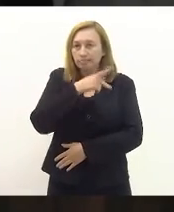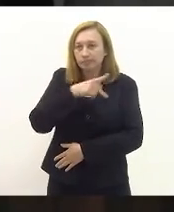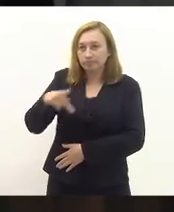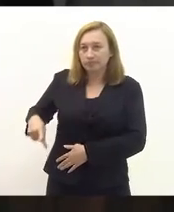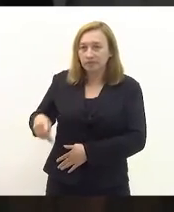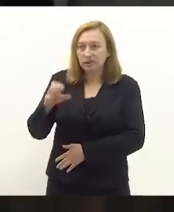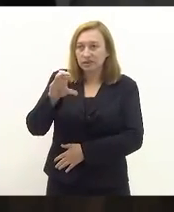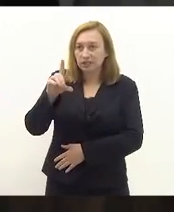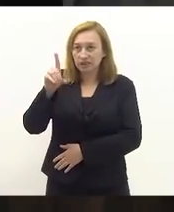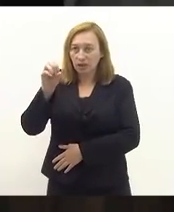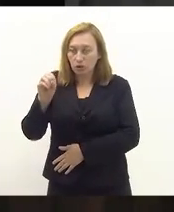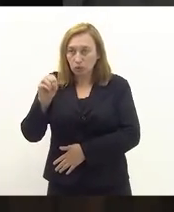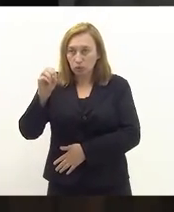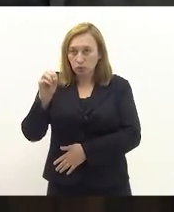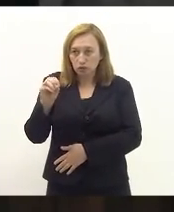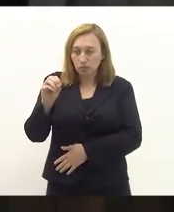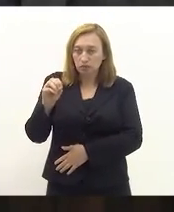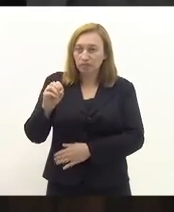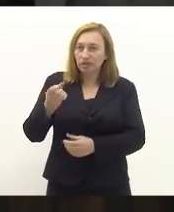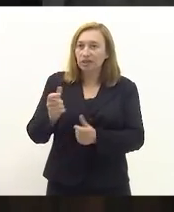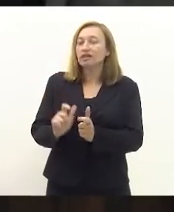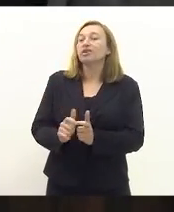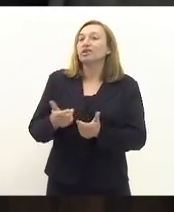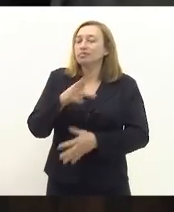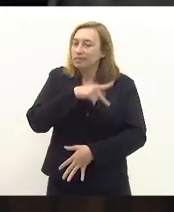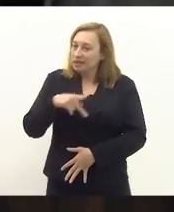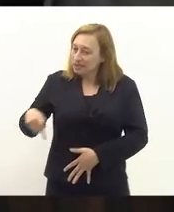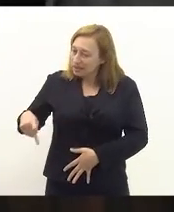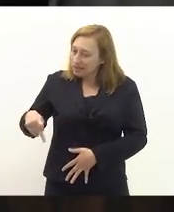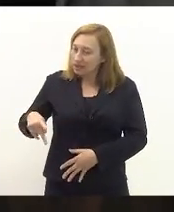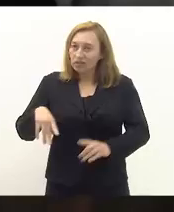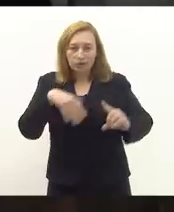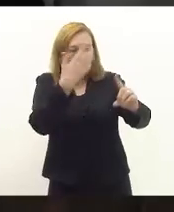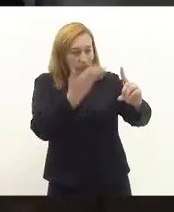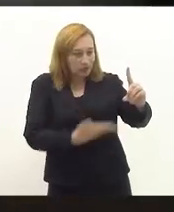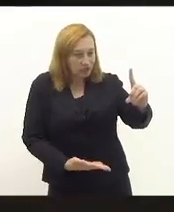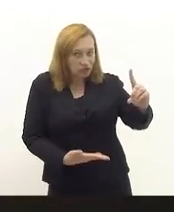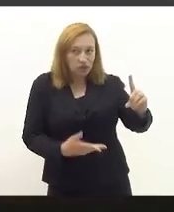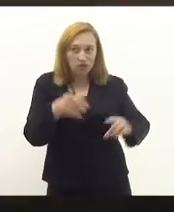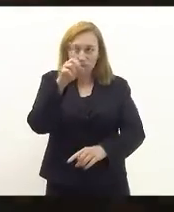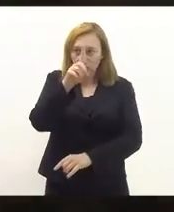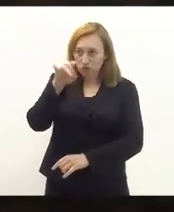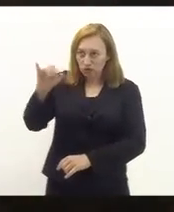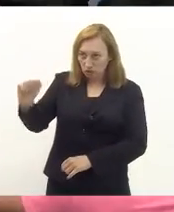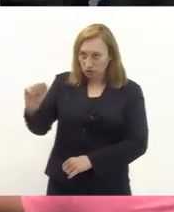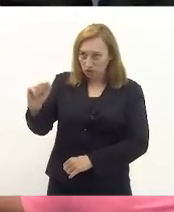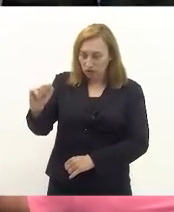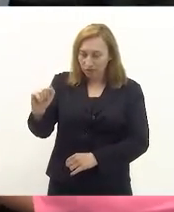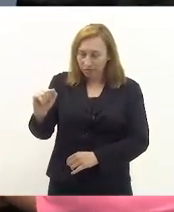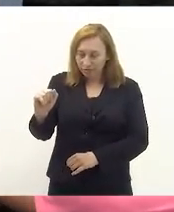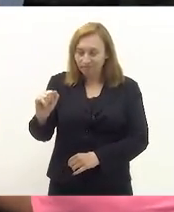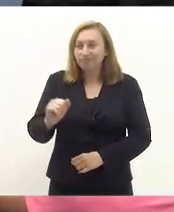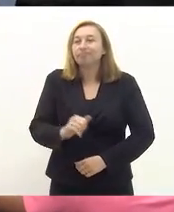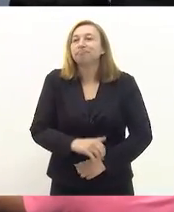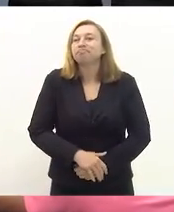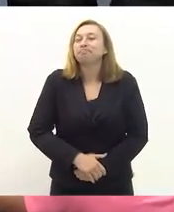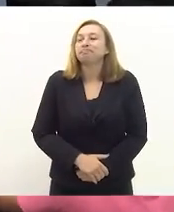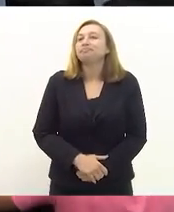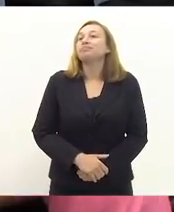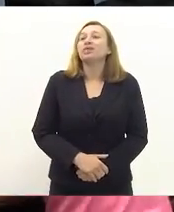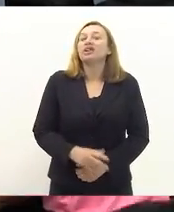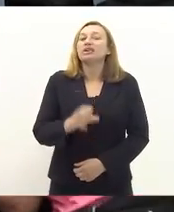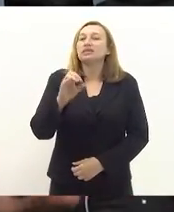por favor esse grande Presidente esse grande homenageado na noite de hoje